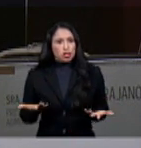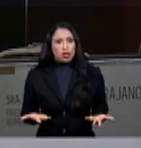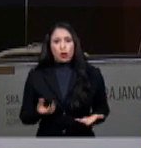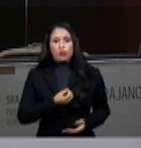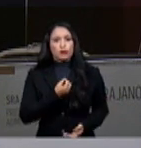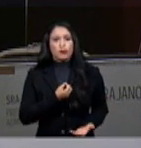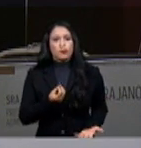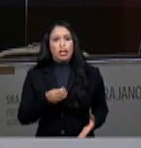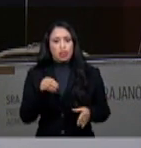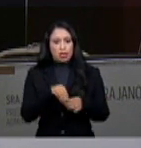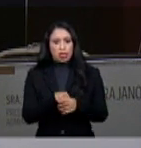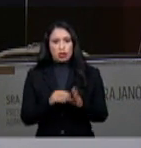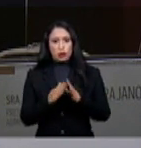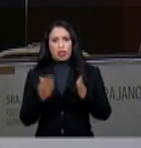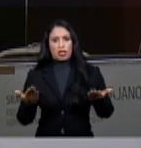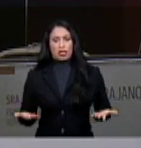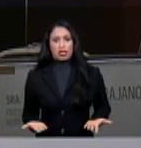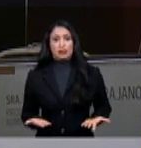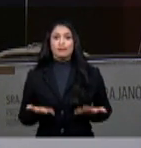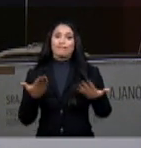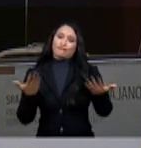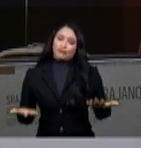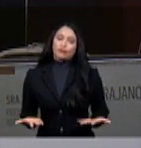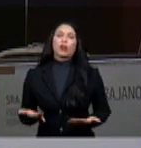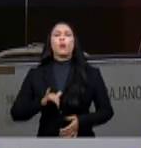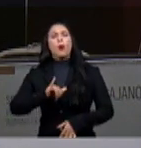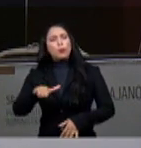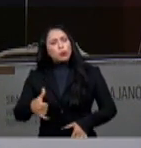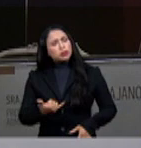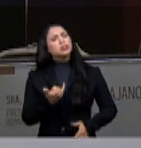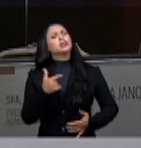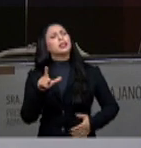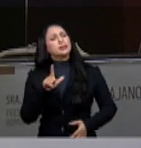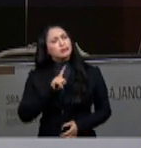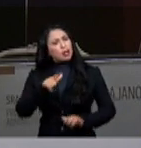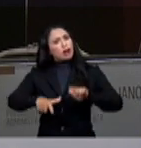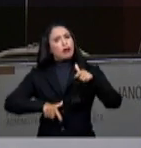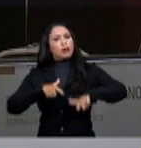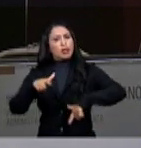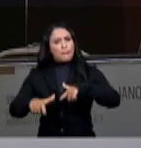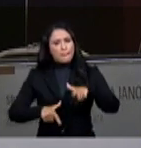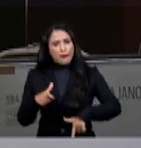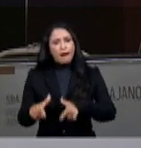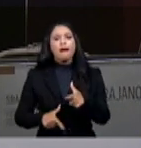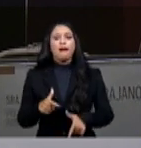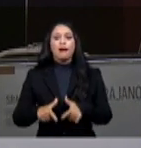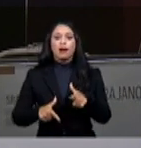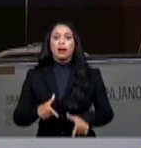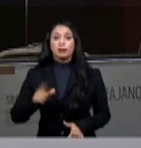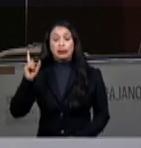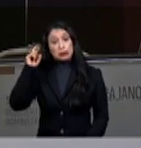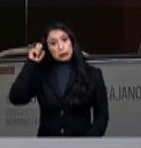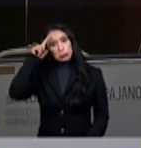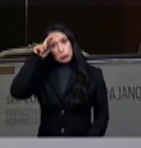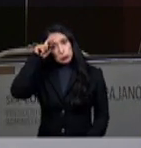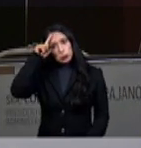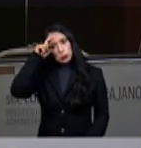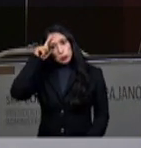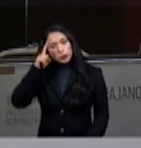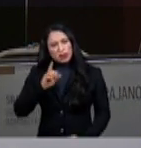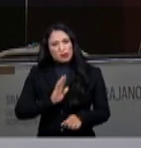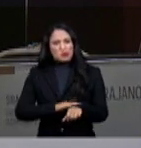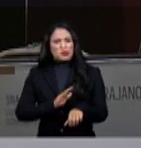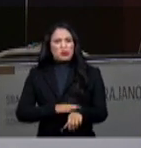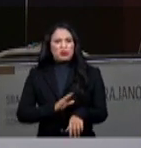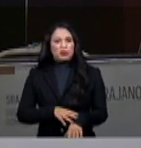então assim as oportunidades estão nascendo a oportunidade do trabalho tá muito difícil nós estamos